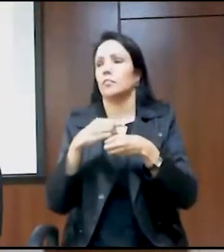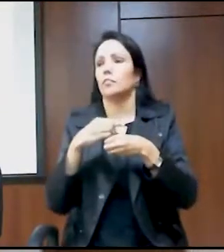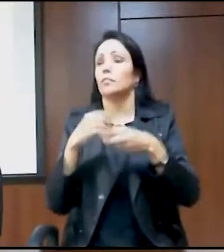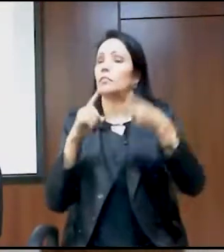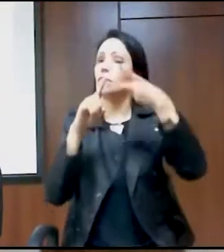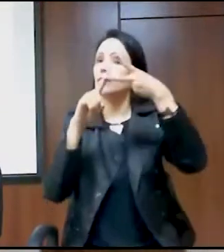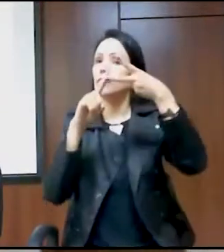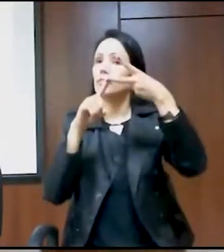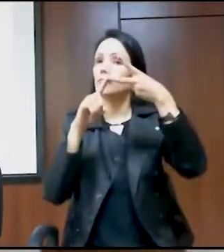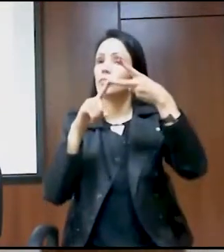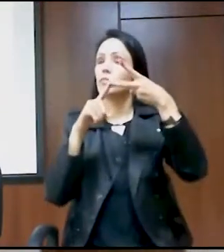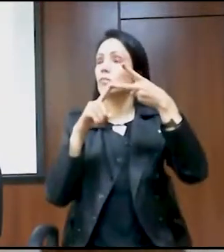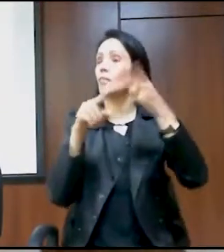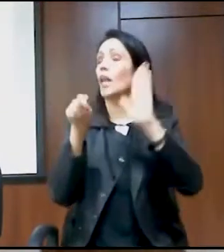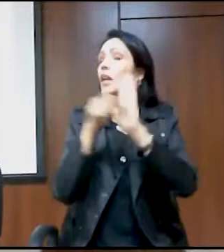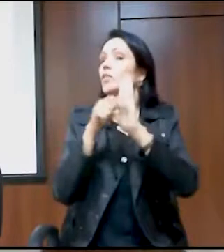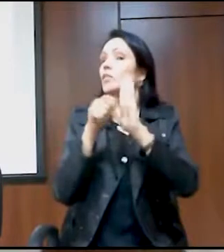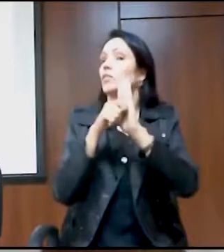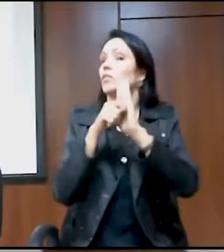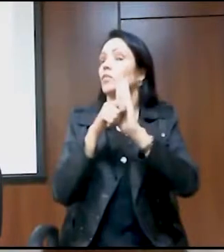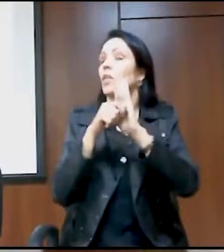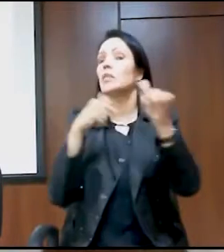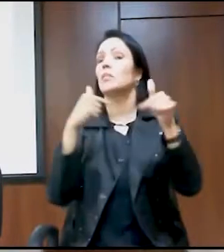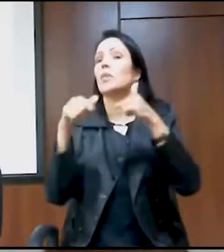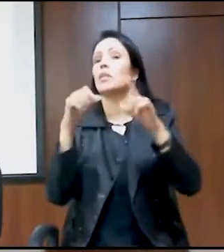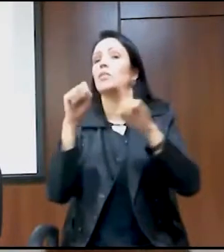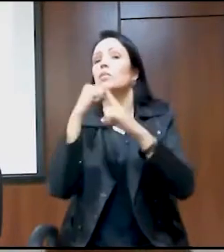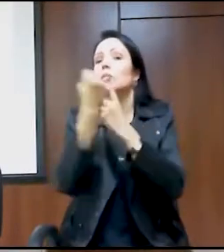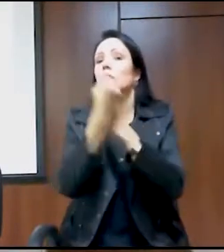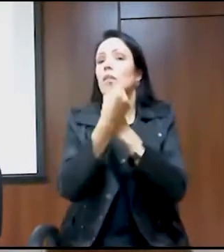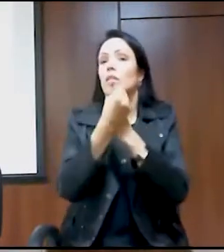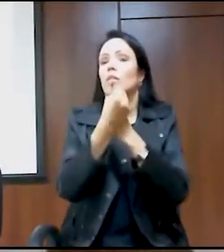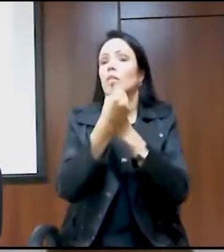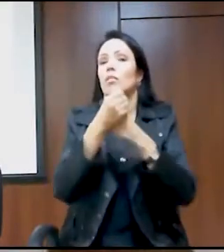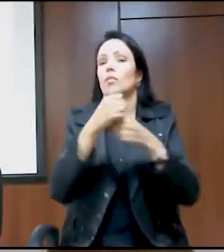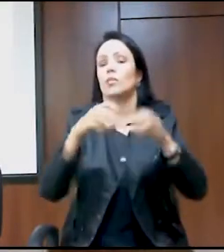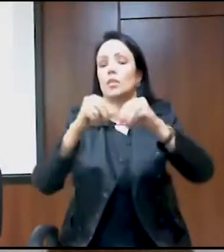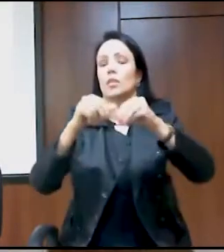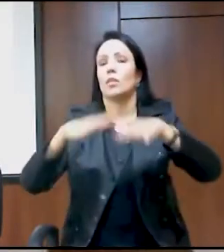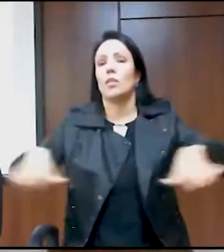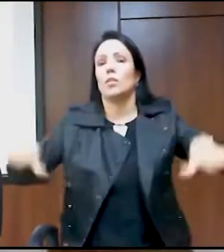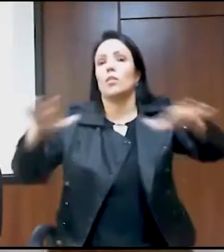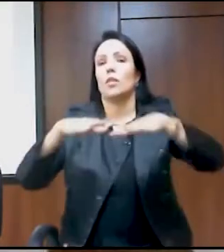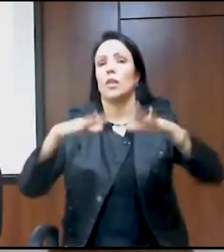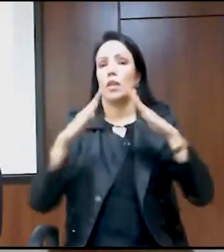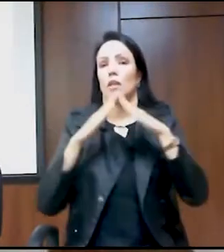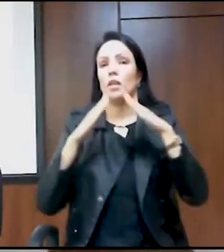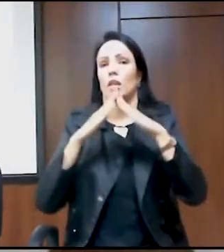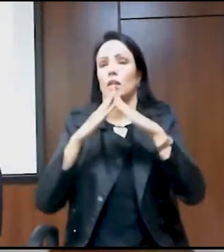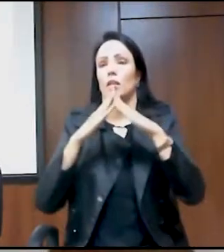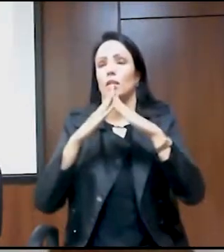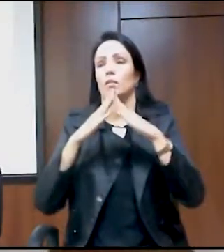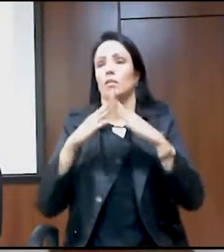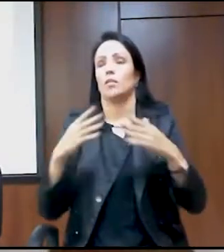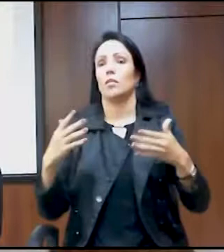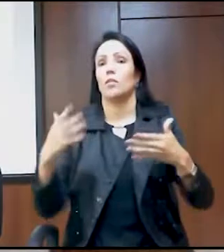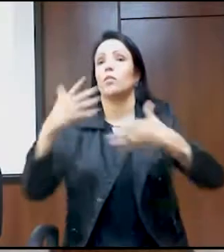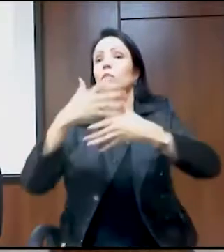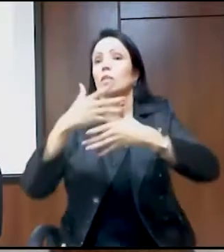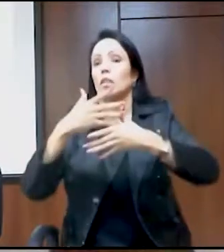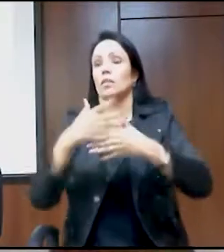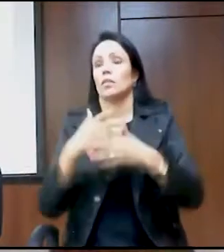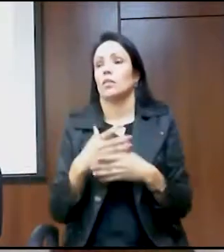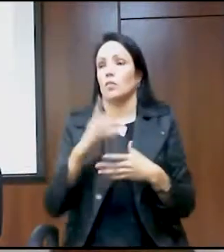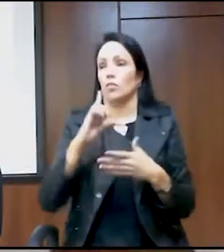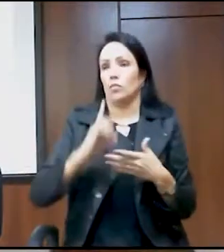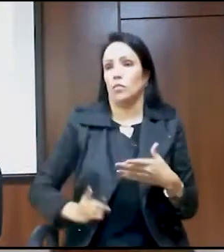são artigos sobre trabalho social, territórios e moradia, a construção do direito à cidade, que tem aqui a participação